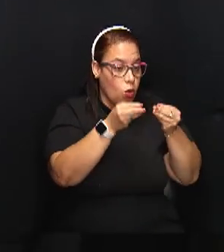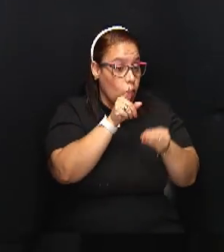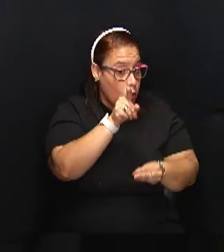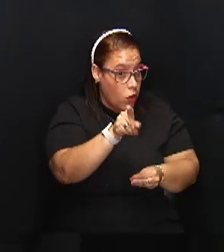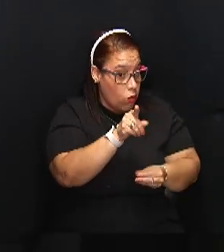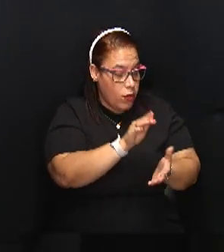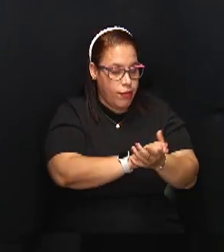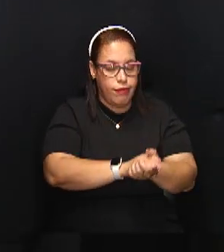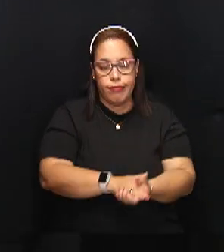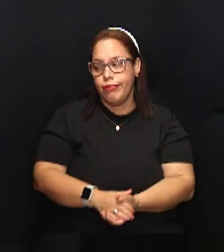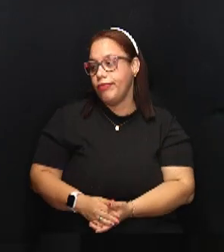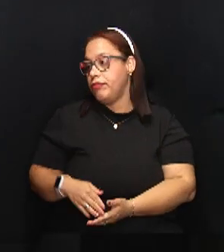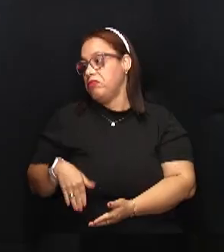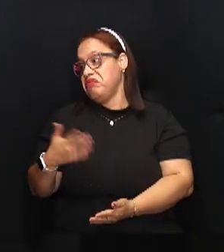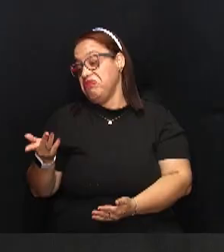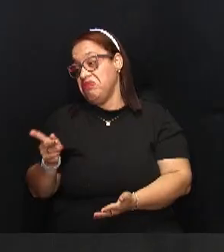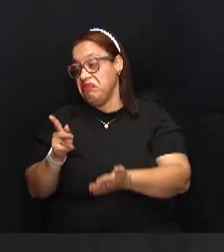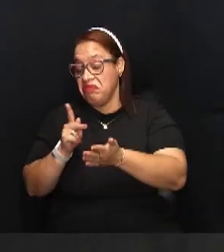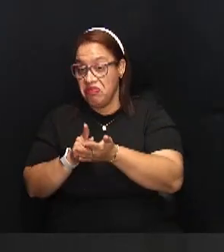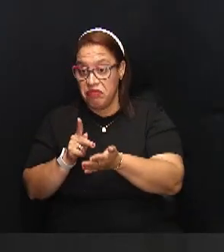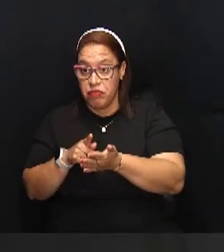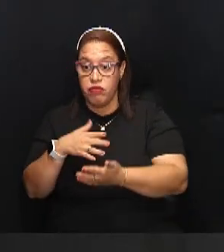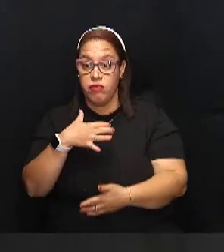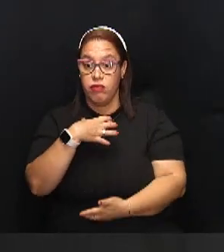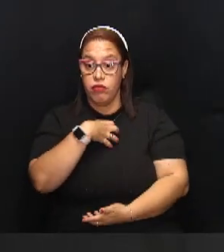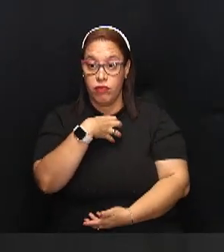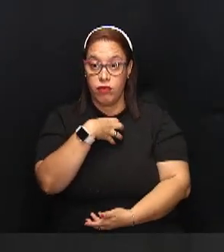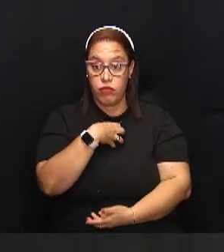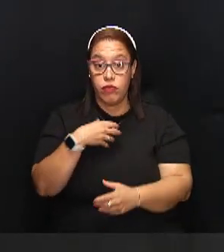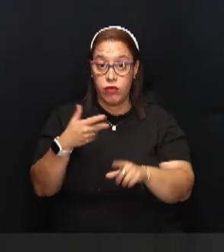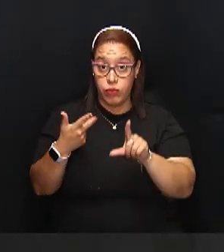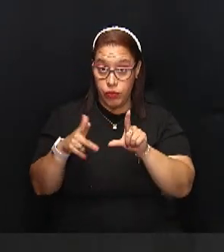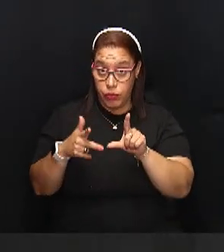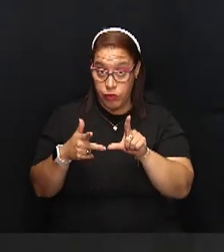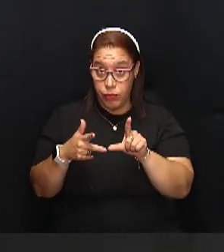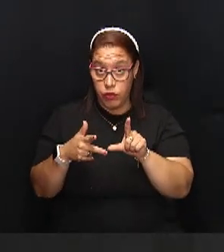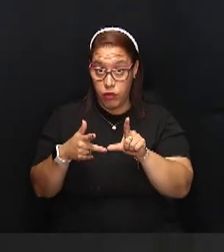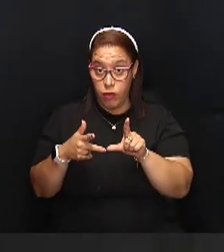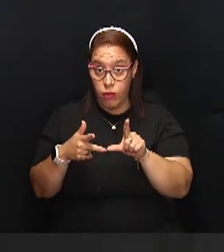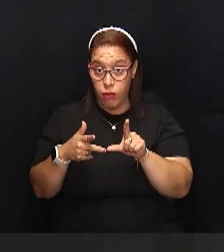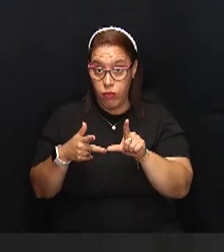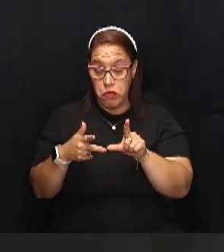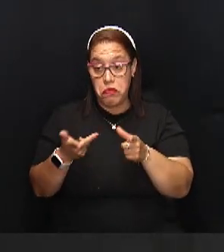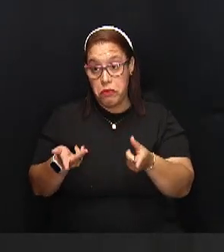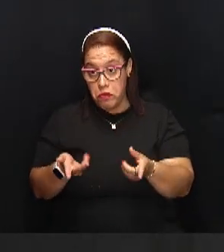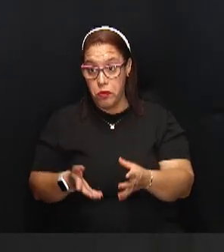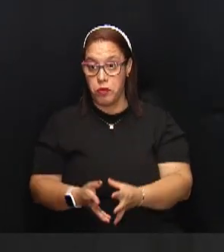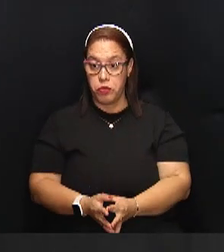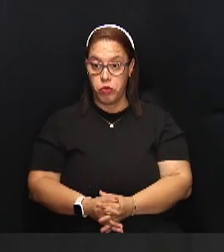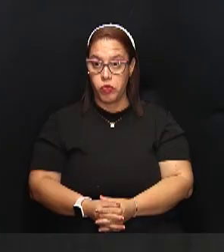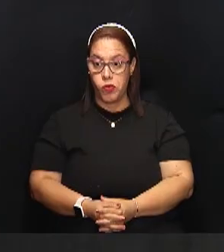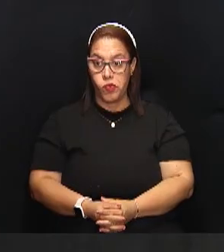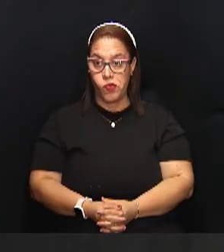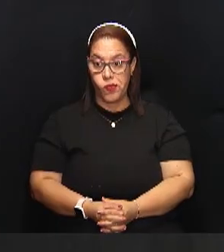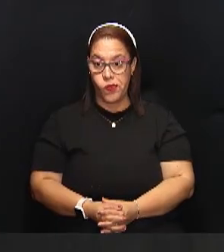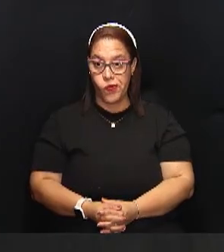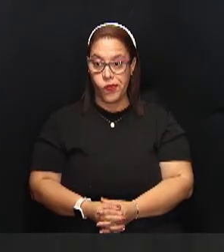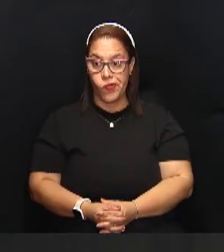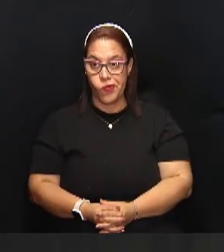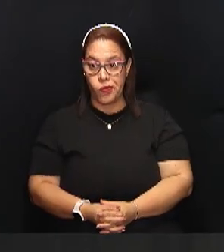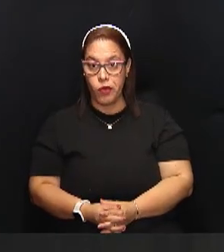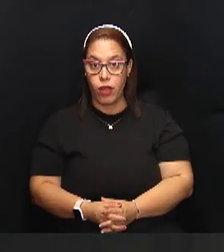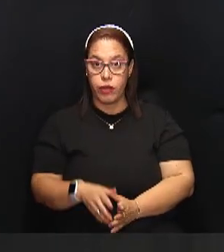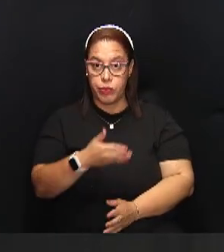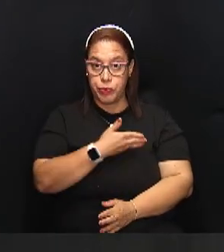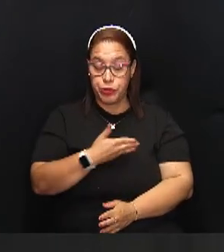você? Na realidade, eu acho que é a sensibilidade do legislador. Né? Isso é público.